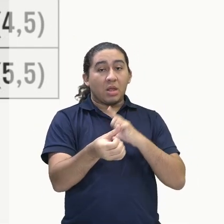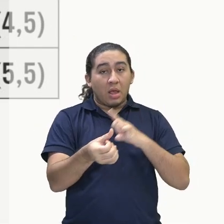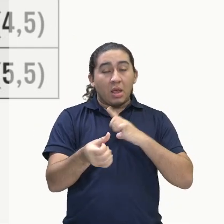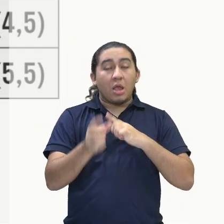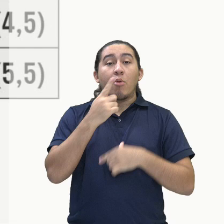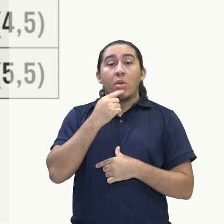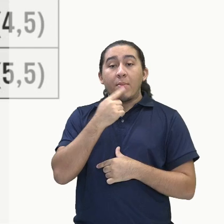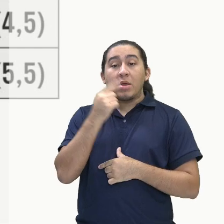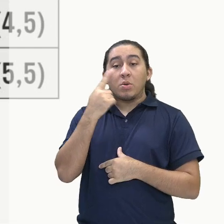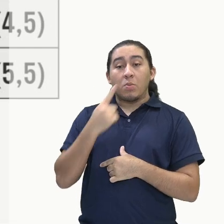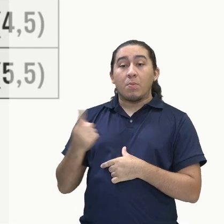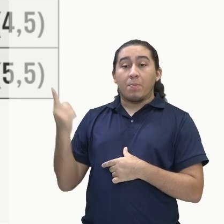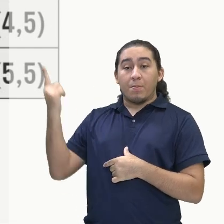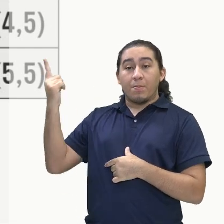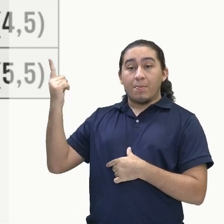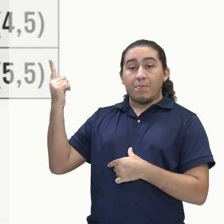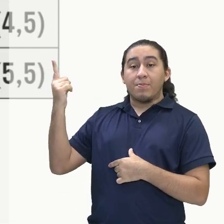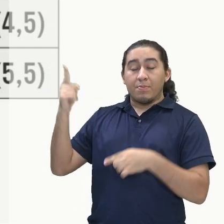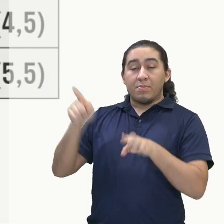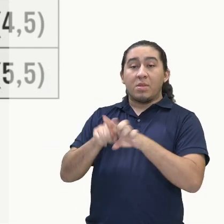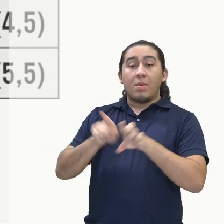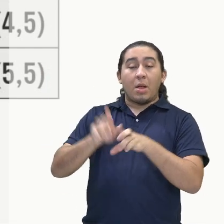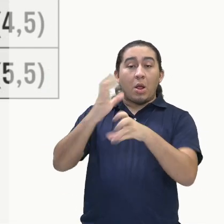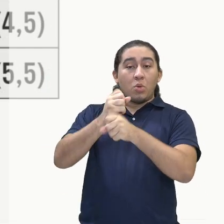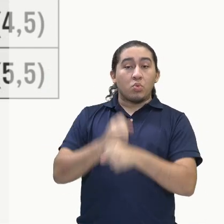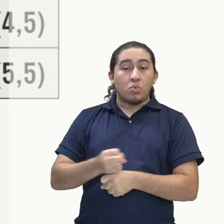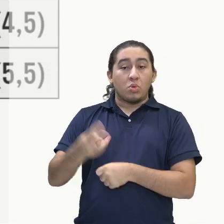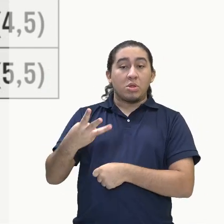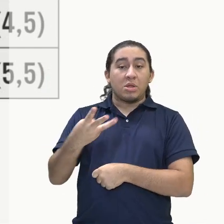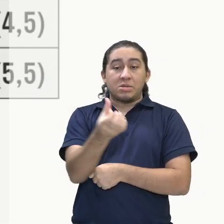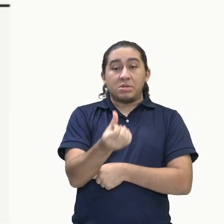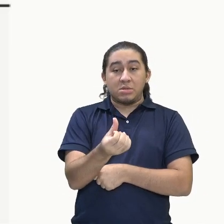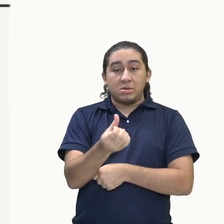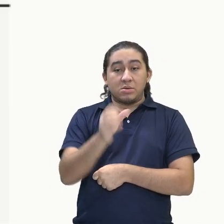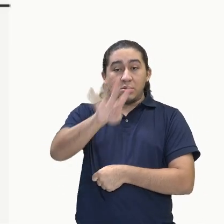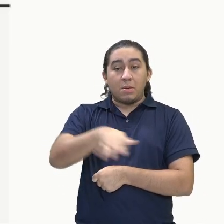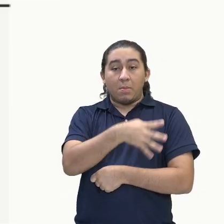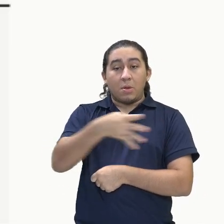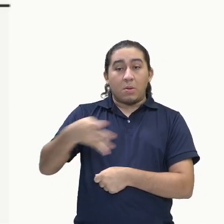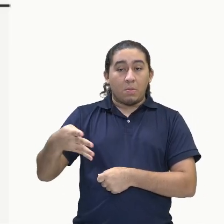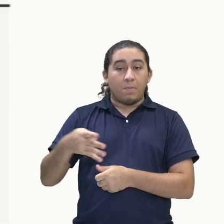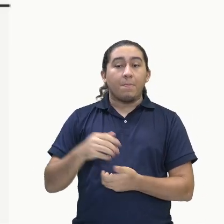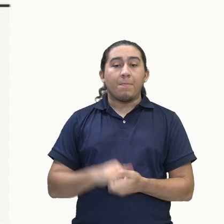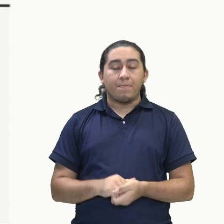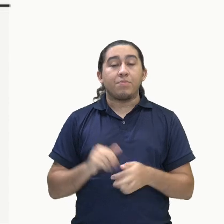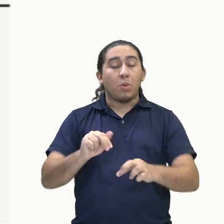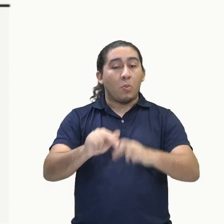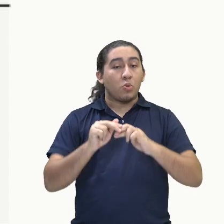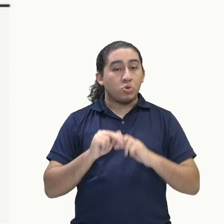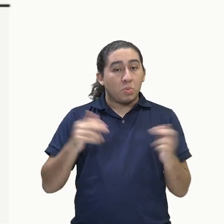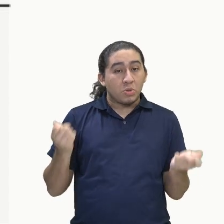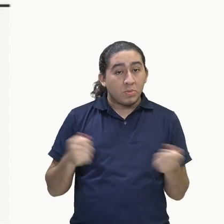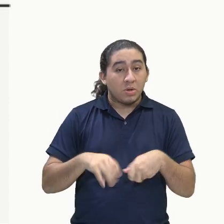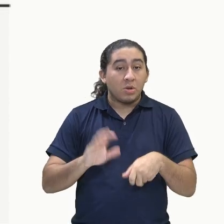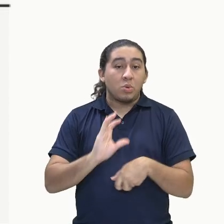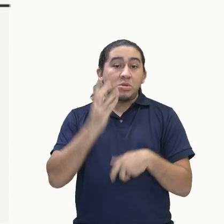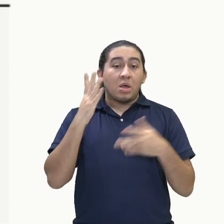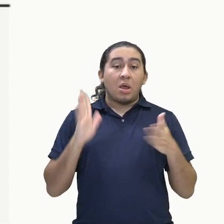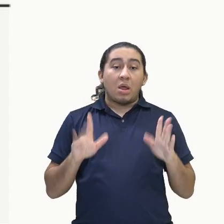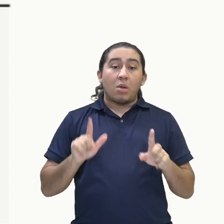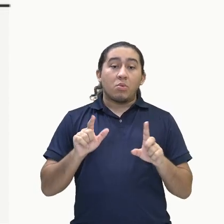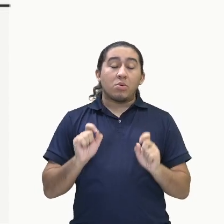um total de combinações de quanto? 36. Logo, a probabilidade de acontecer vai ser